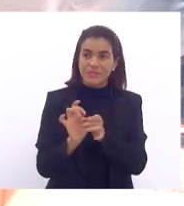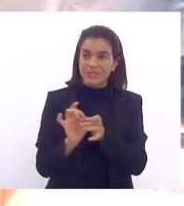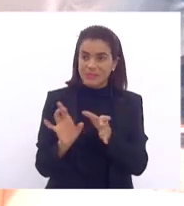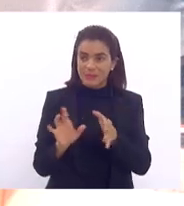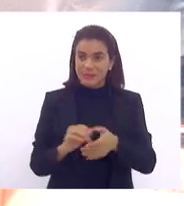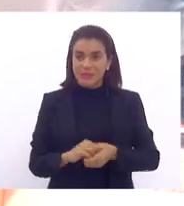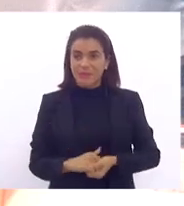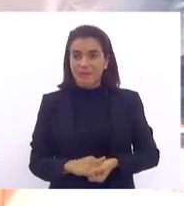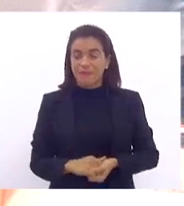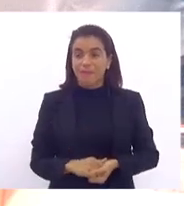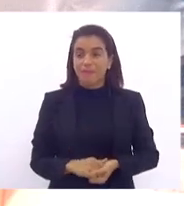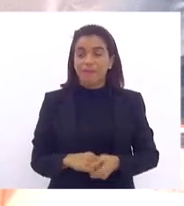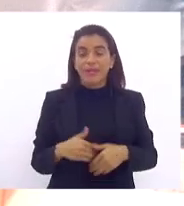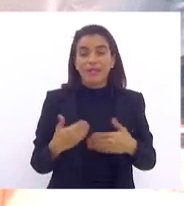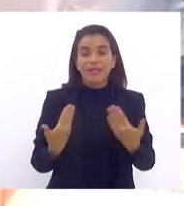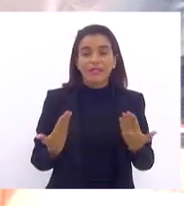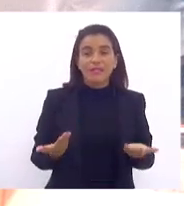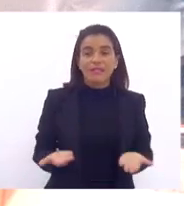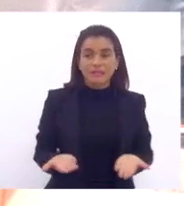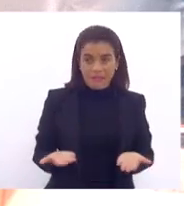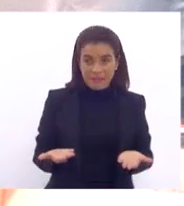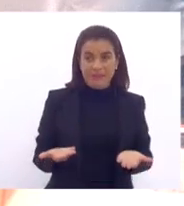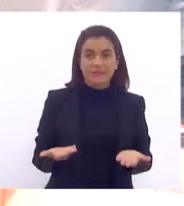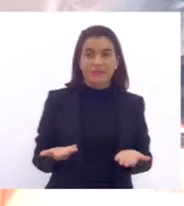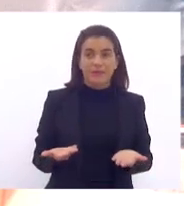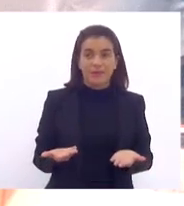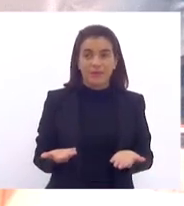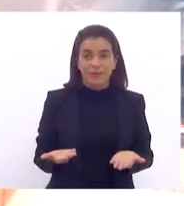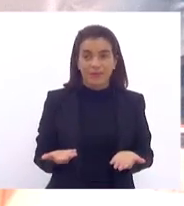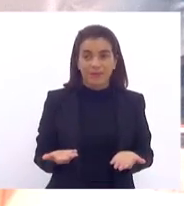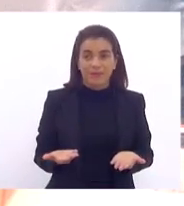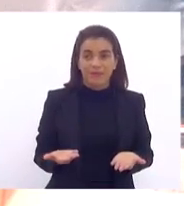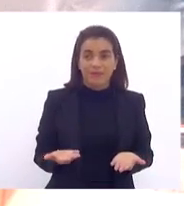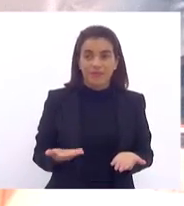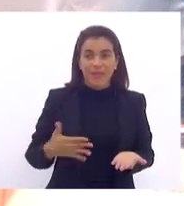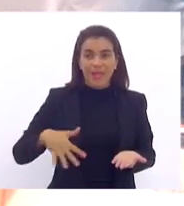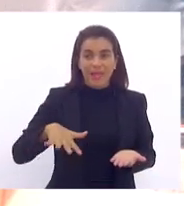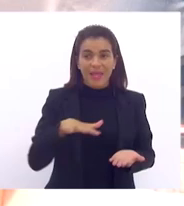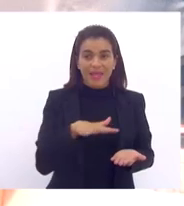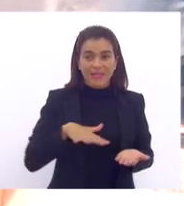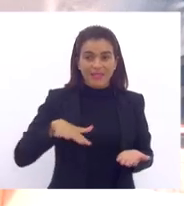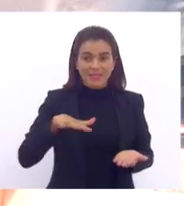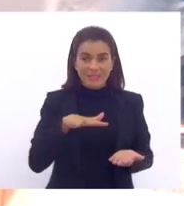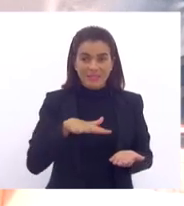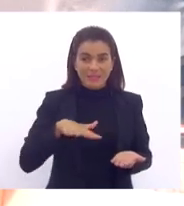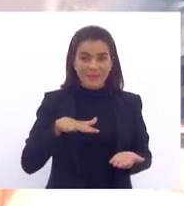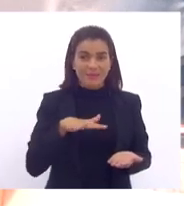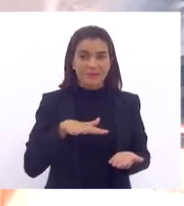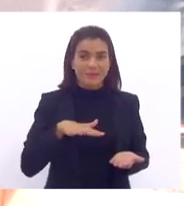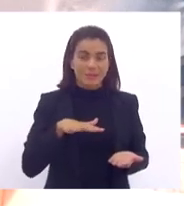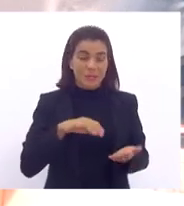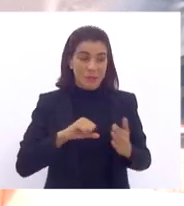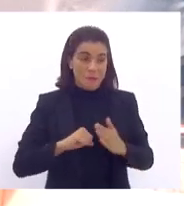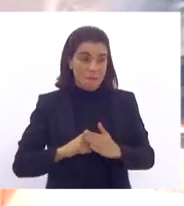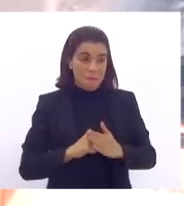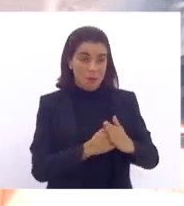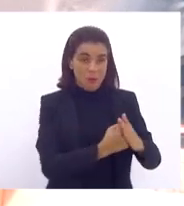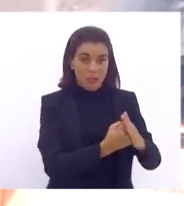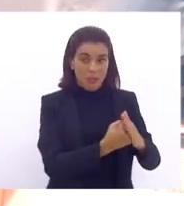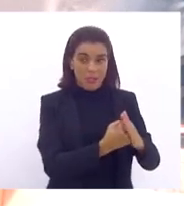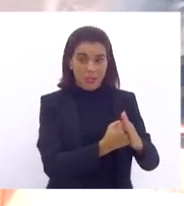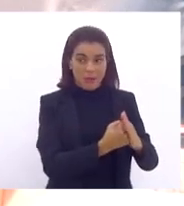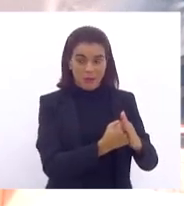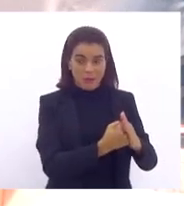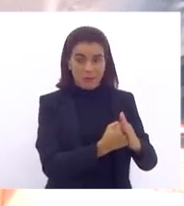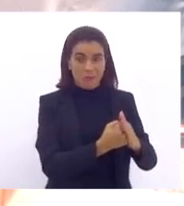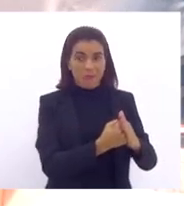nessa hipótese Então esse é um e essa questão de se vedar o bloqueio de